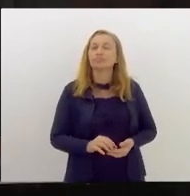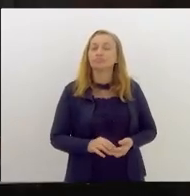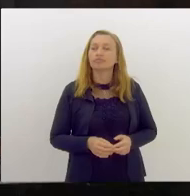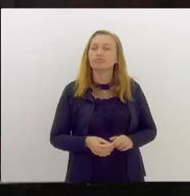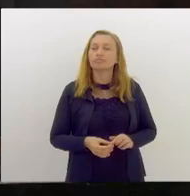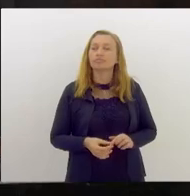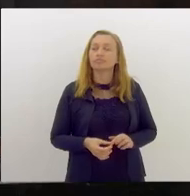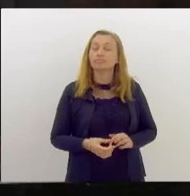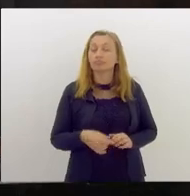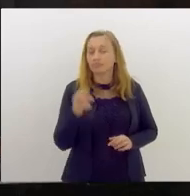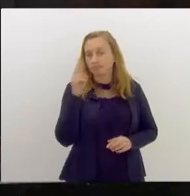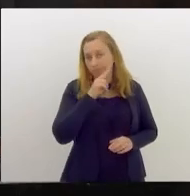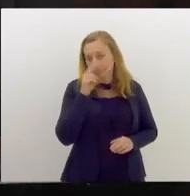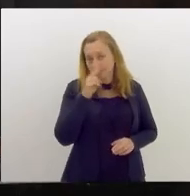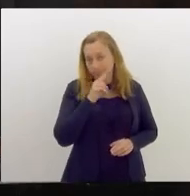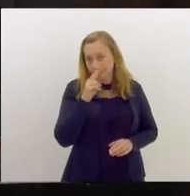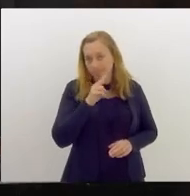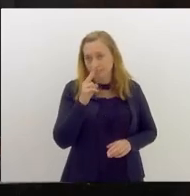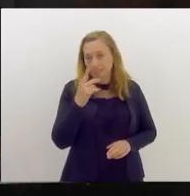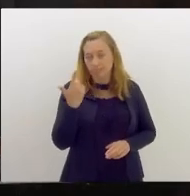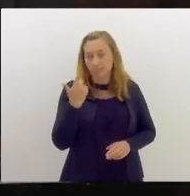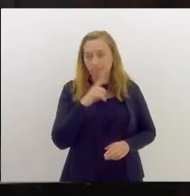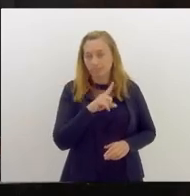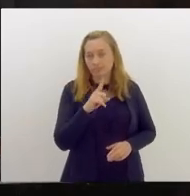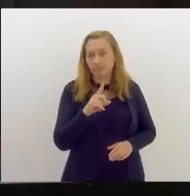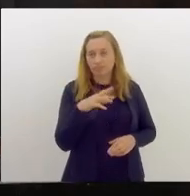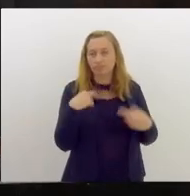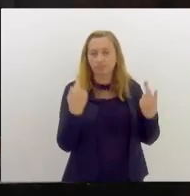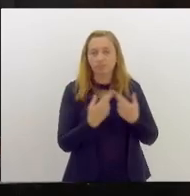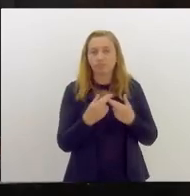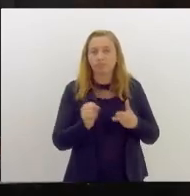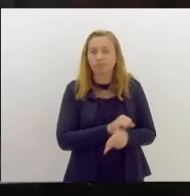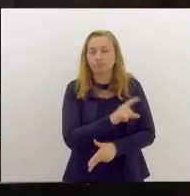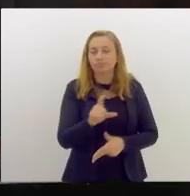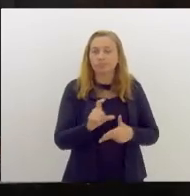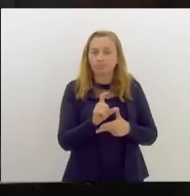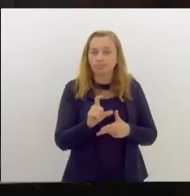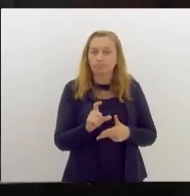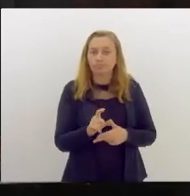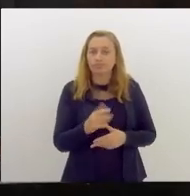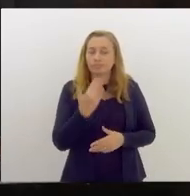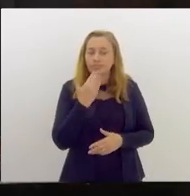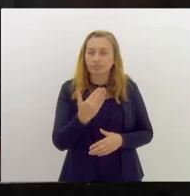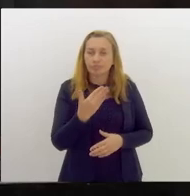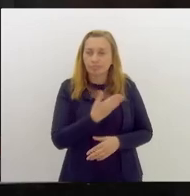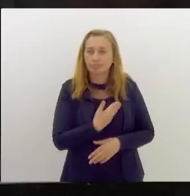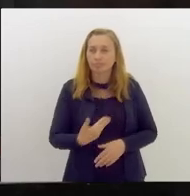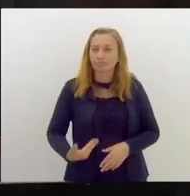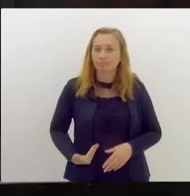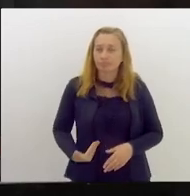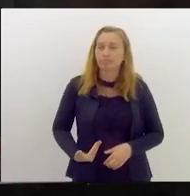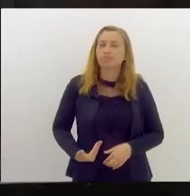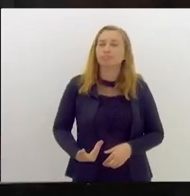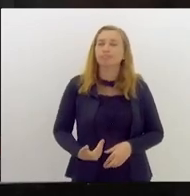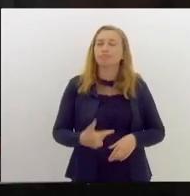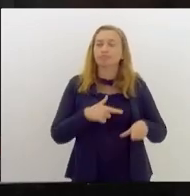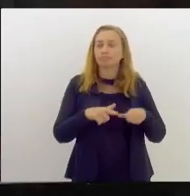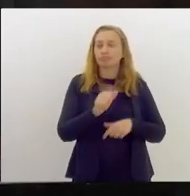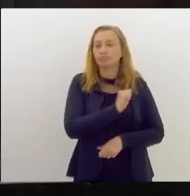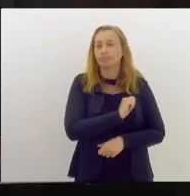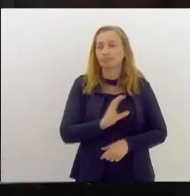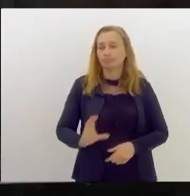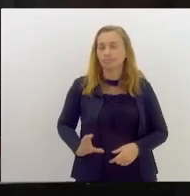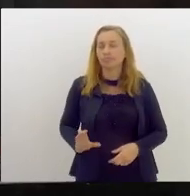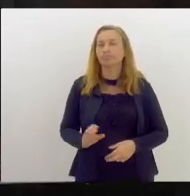de urgência eu conseguimos arrancar uma reunião com o poder executivo eu nós acionamos o governador interino no Exercício André